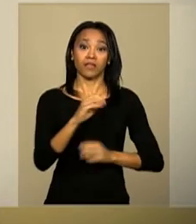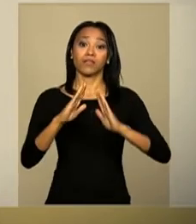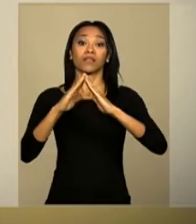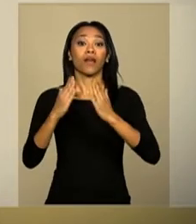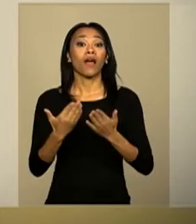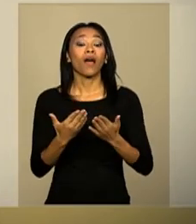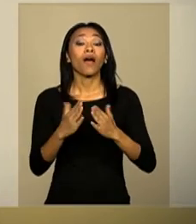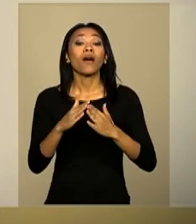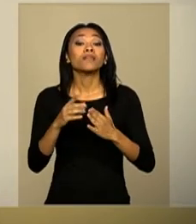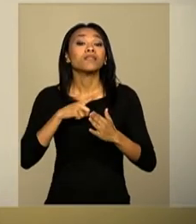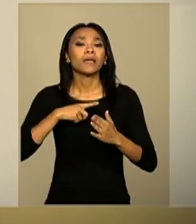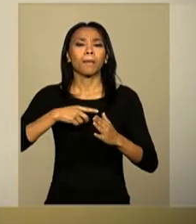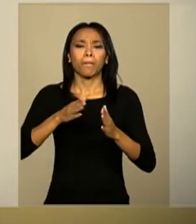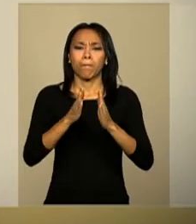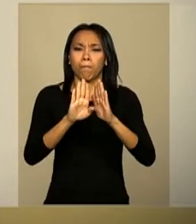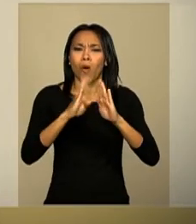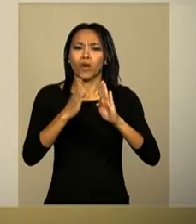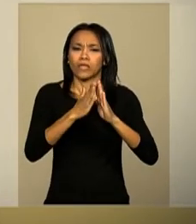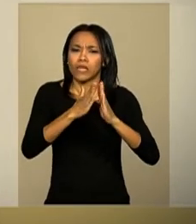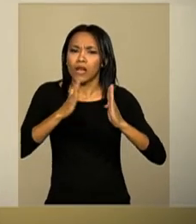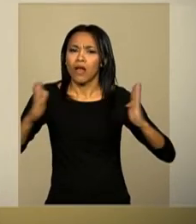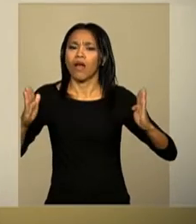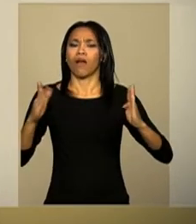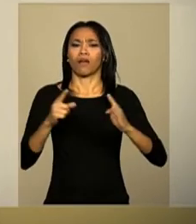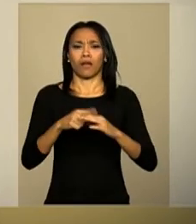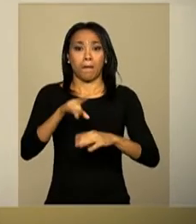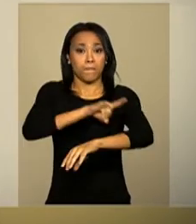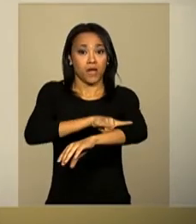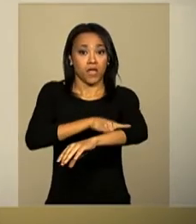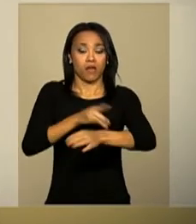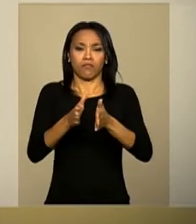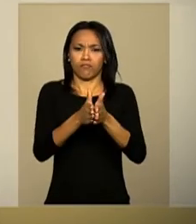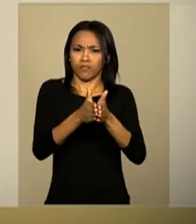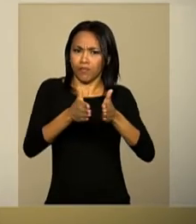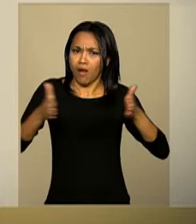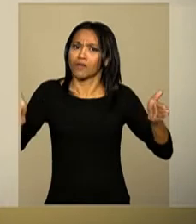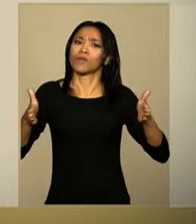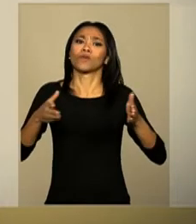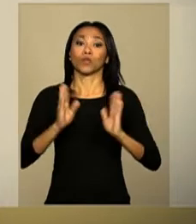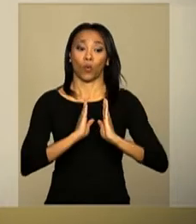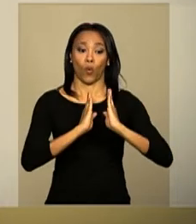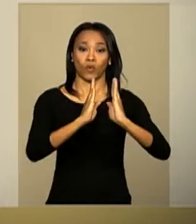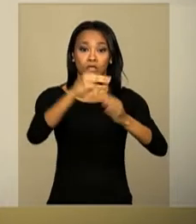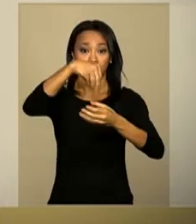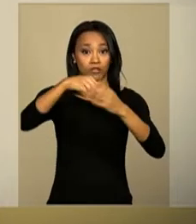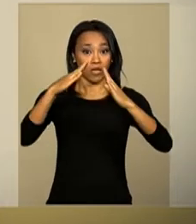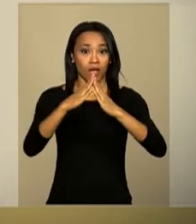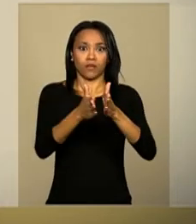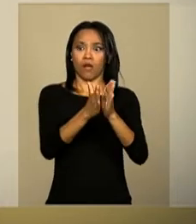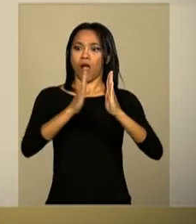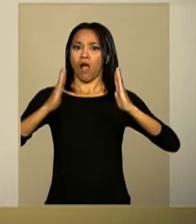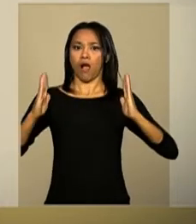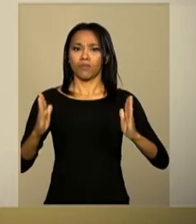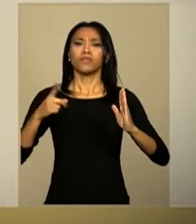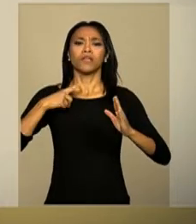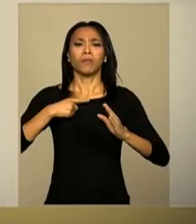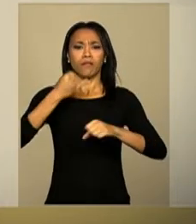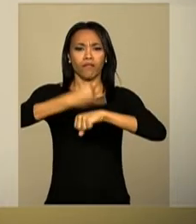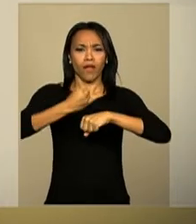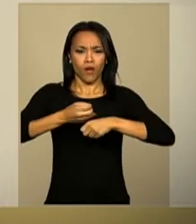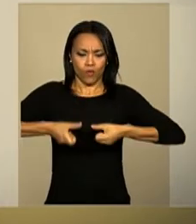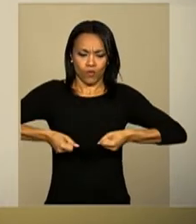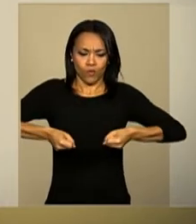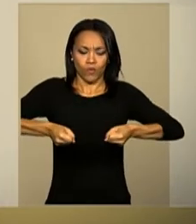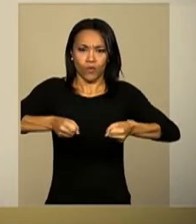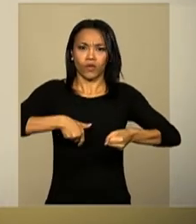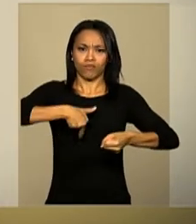tem que vir com portas mais largas com banheiros mais espaçosos corredores mais amplos e barras que